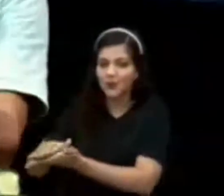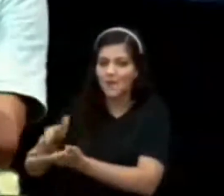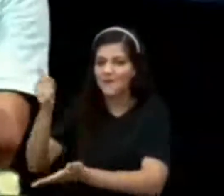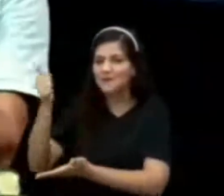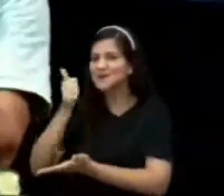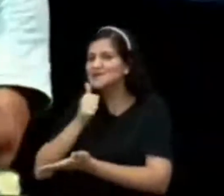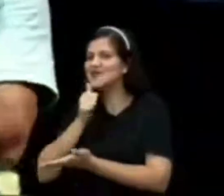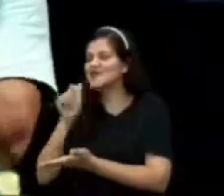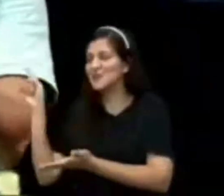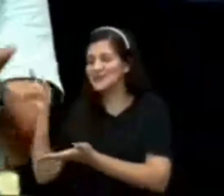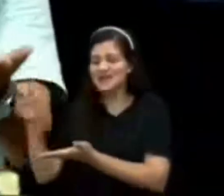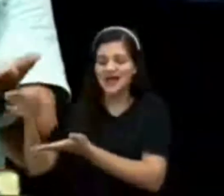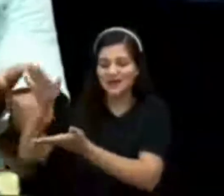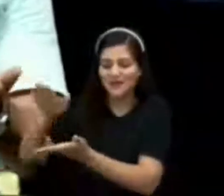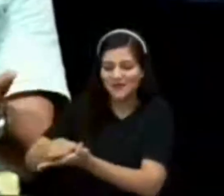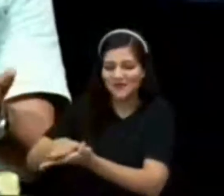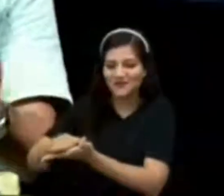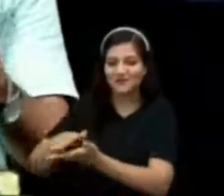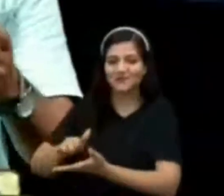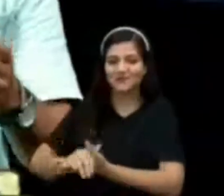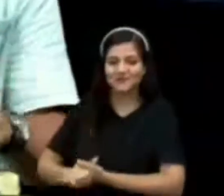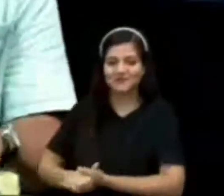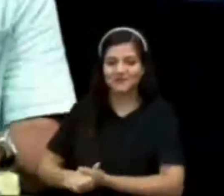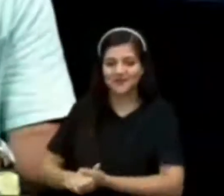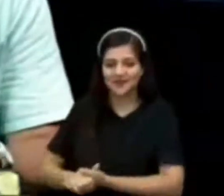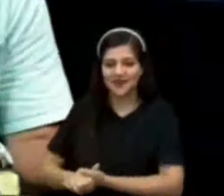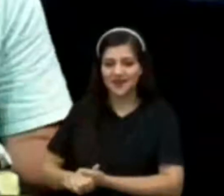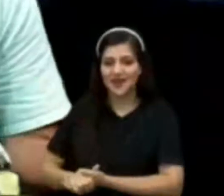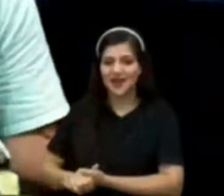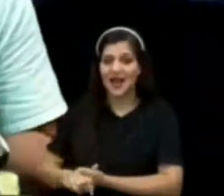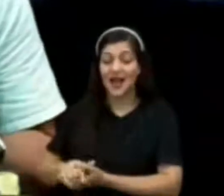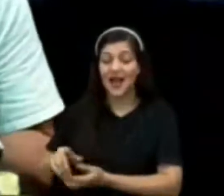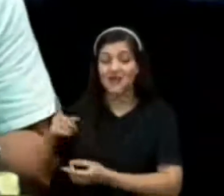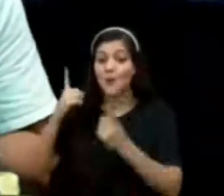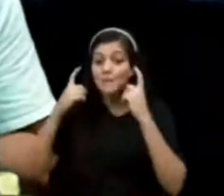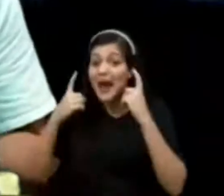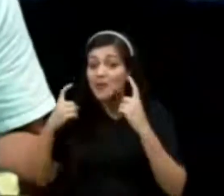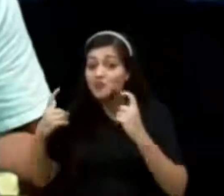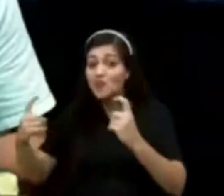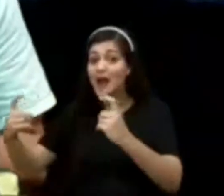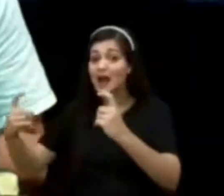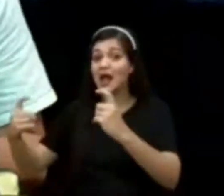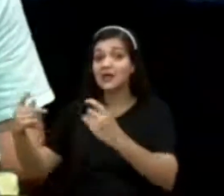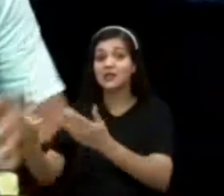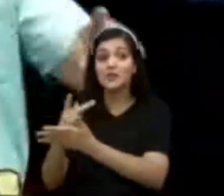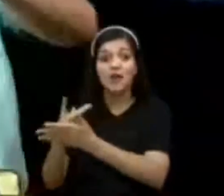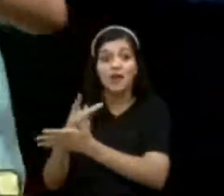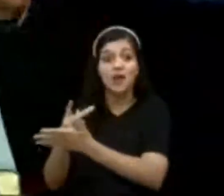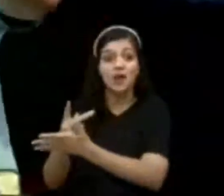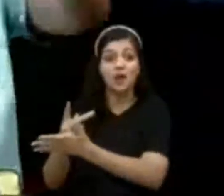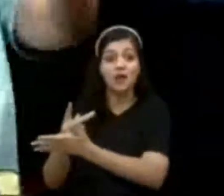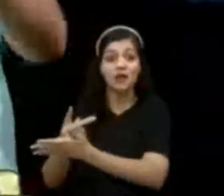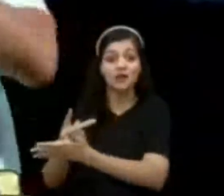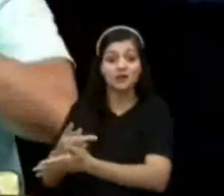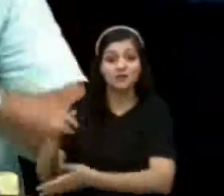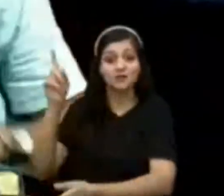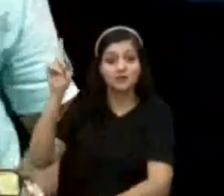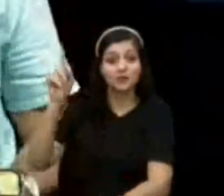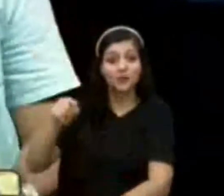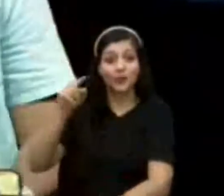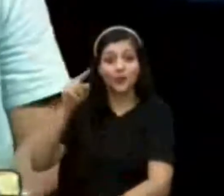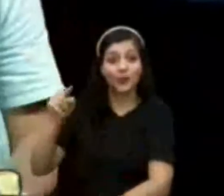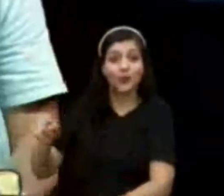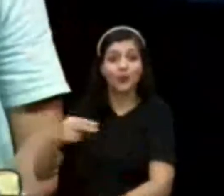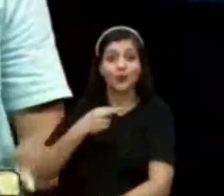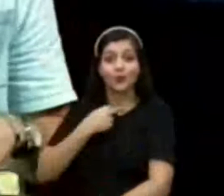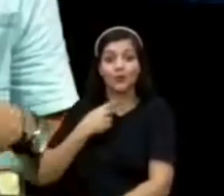o passaporte e pá! Não deu certo o nosso passaporte, deu um X assim para ela. Aí,